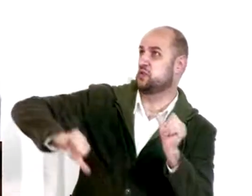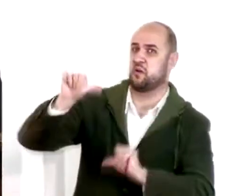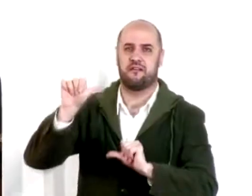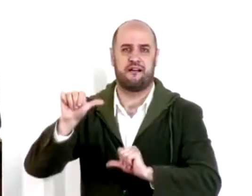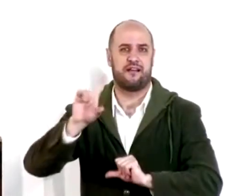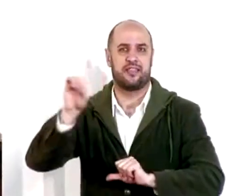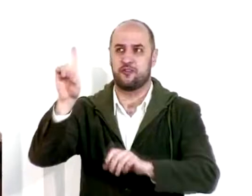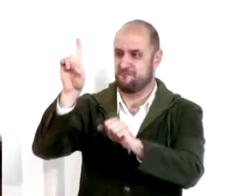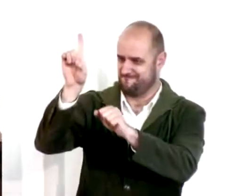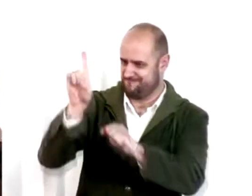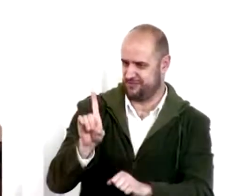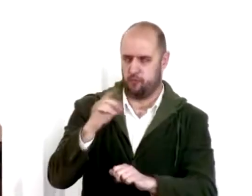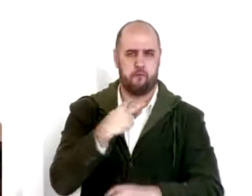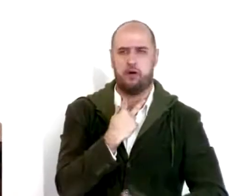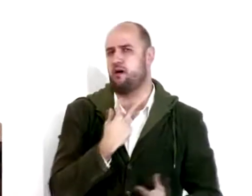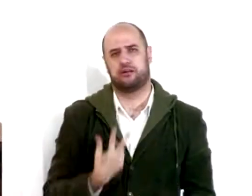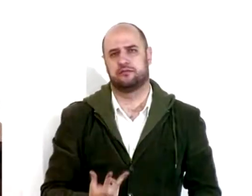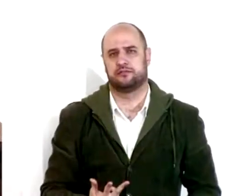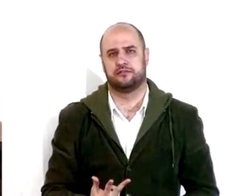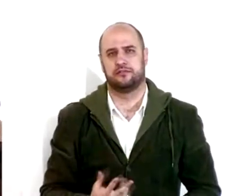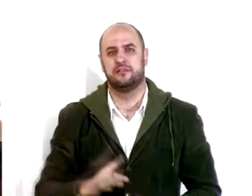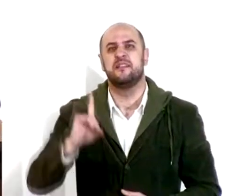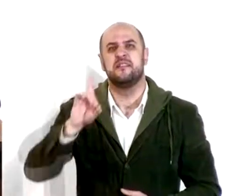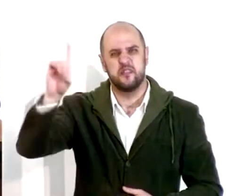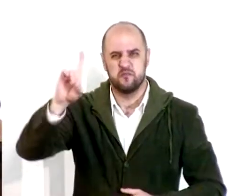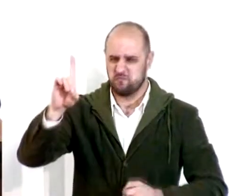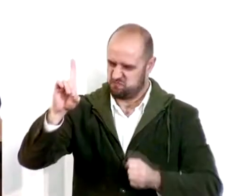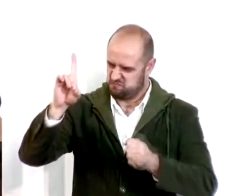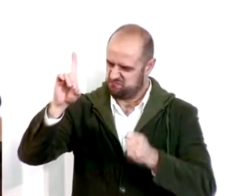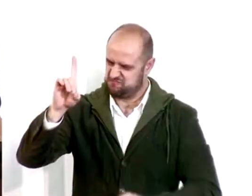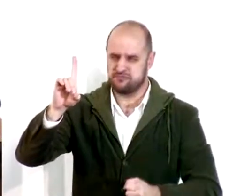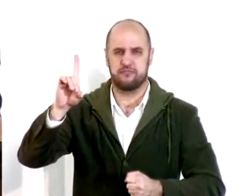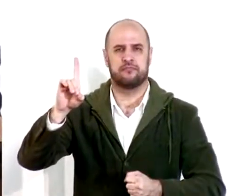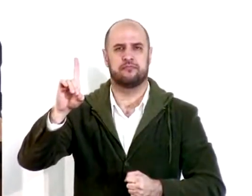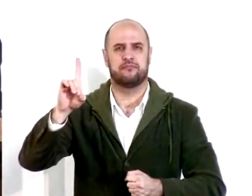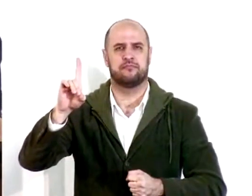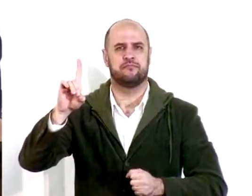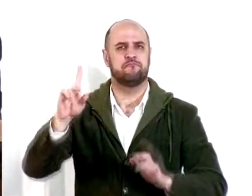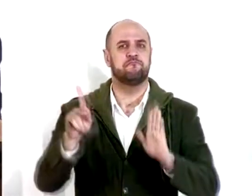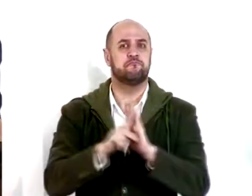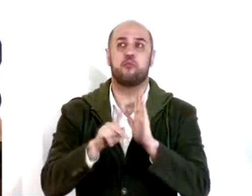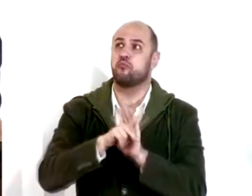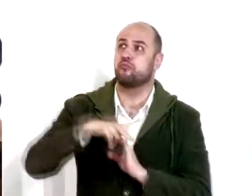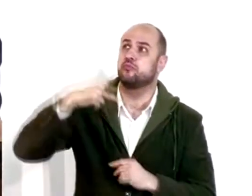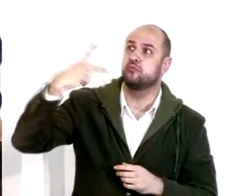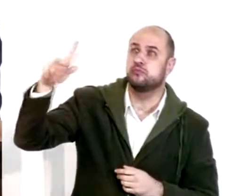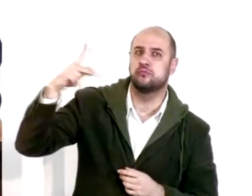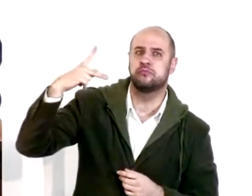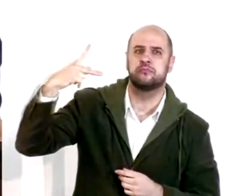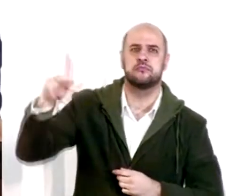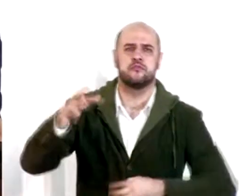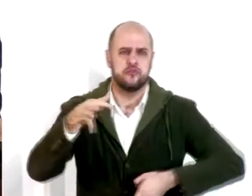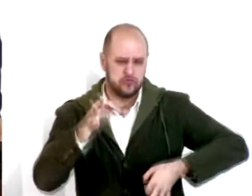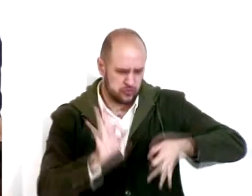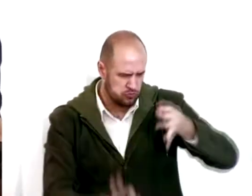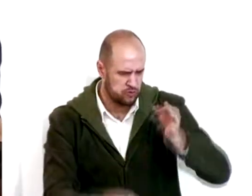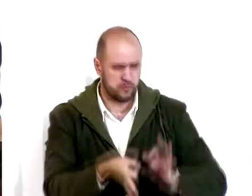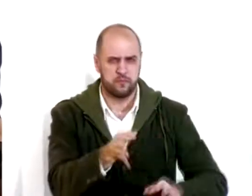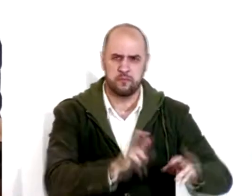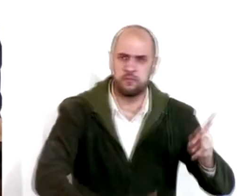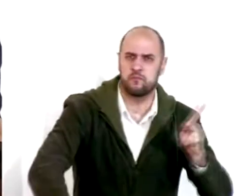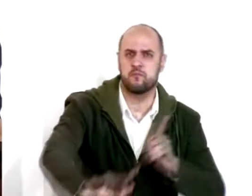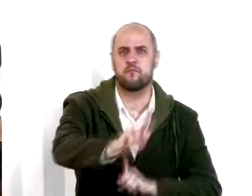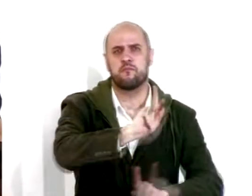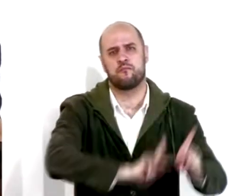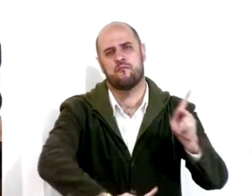Essa autoridade é inalienável, é prerrogativa dele julgar os